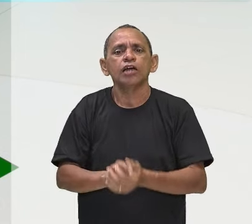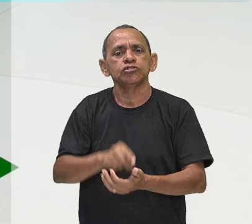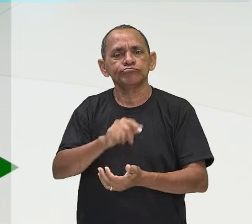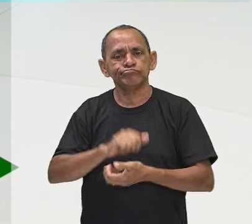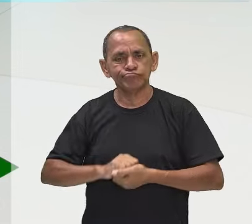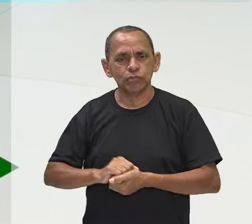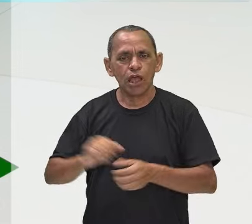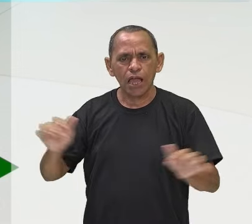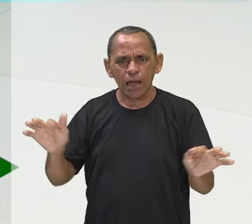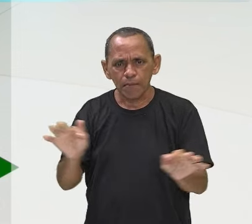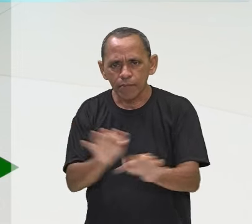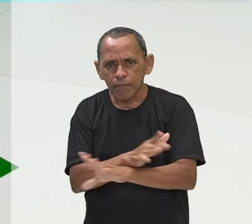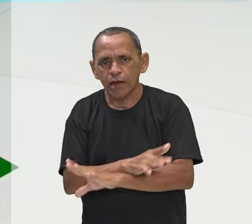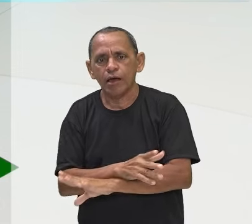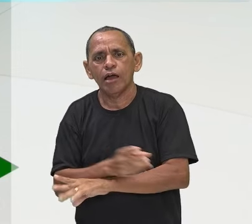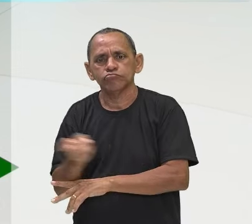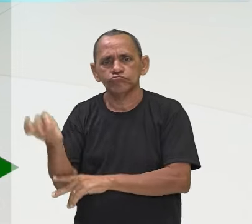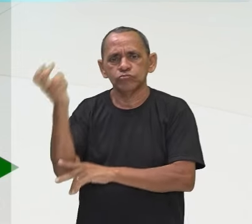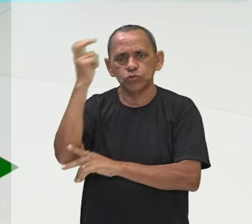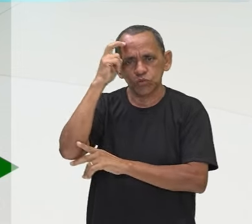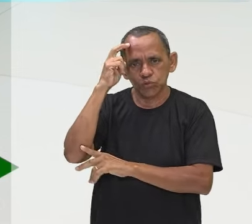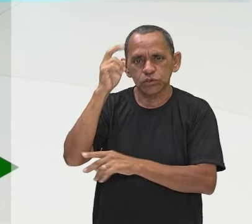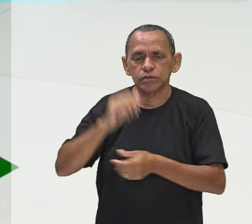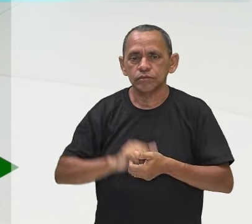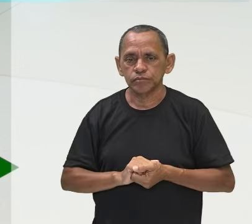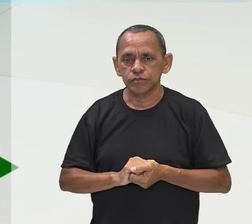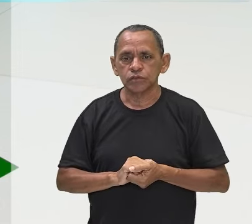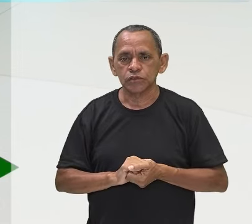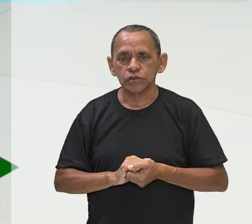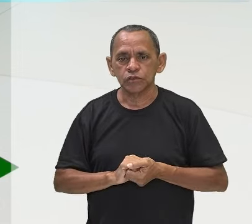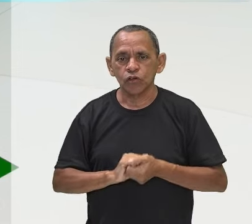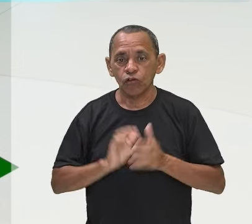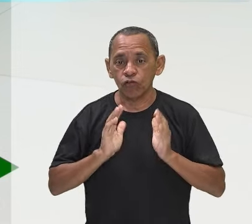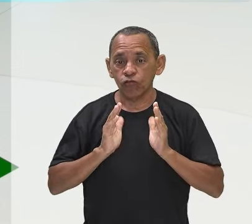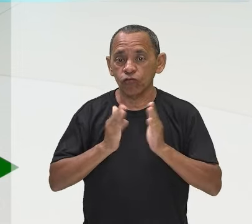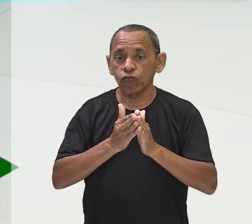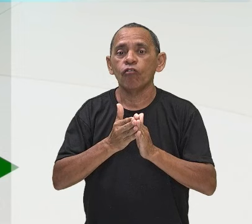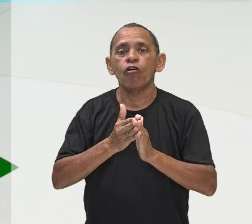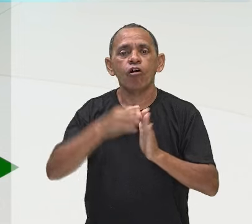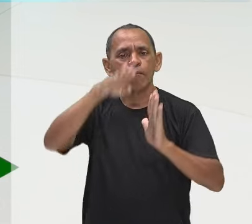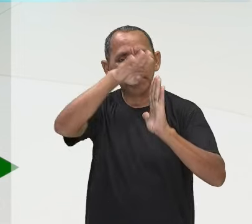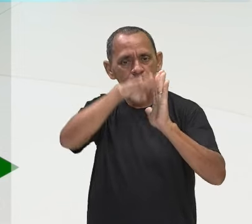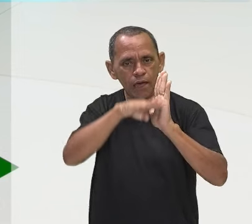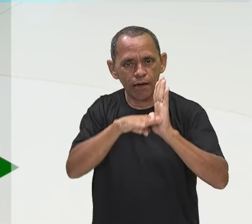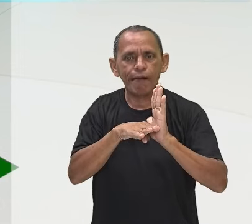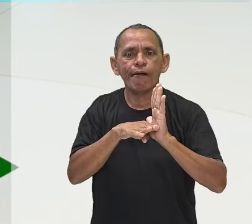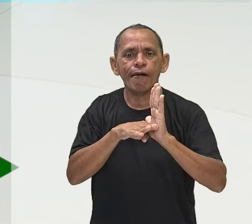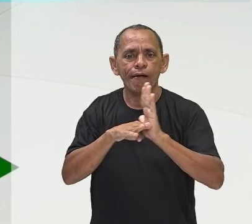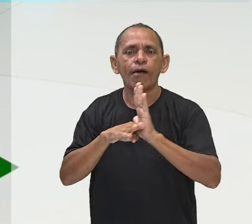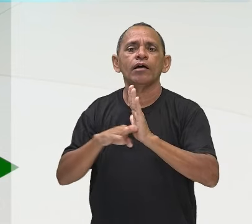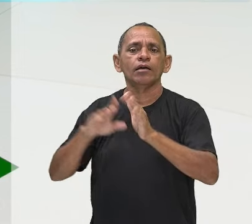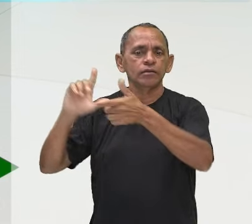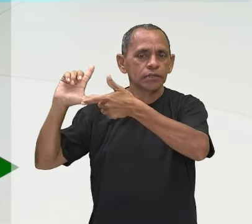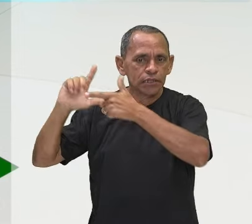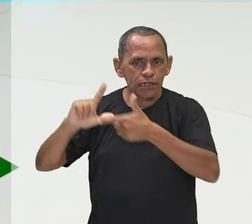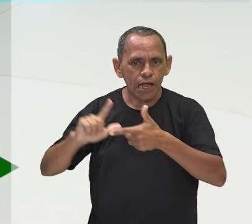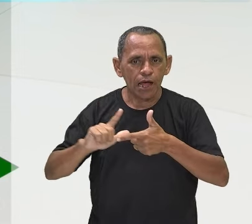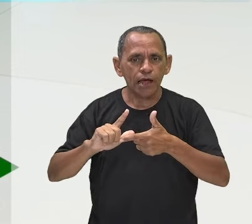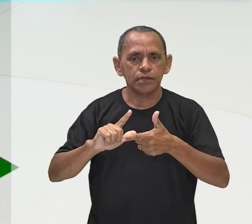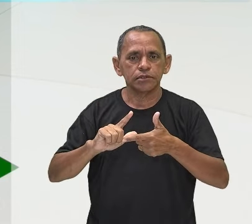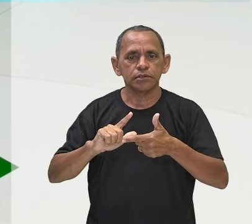agora, basicamente em palavras simples. Isso focando a classe chamada classe burguesa, não é? Os ricos, digamos